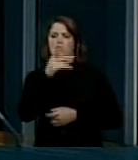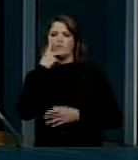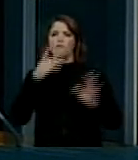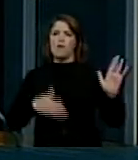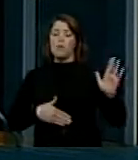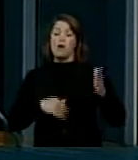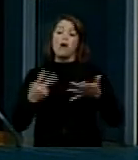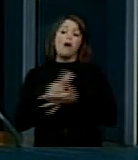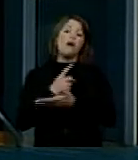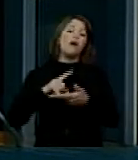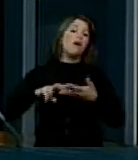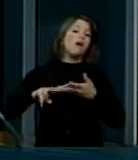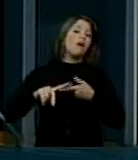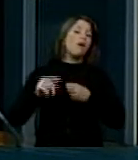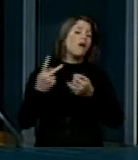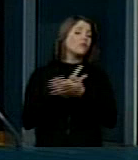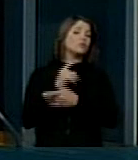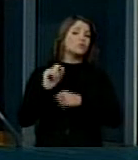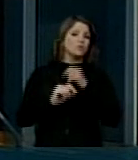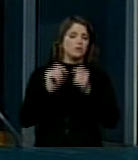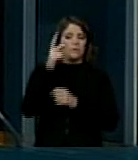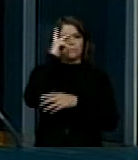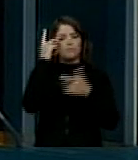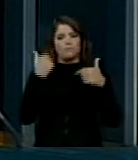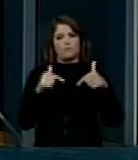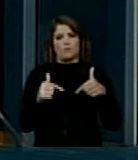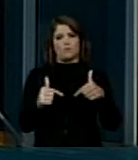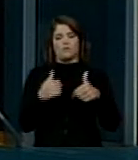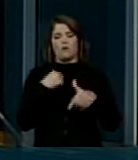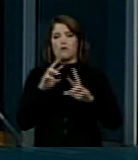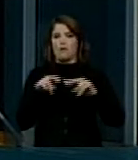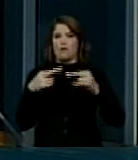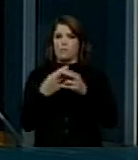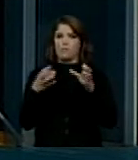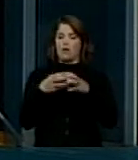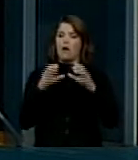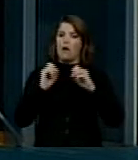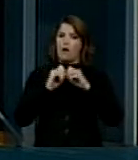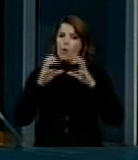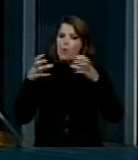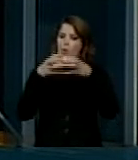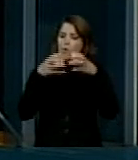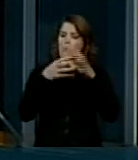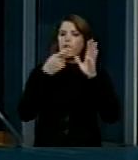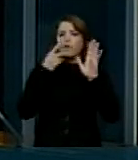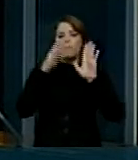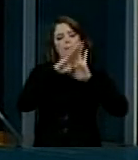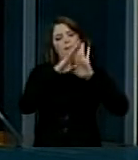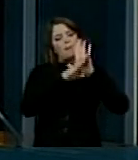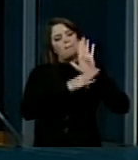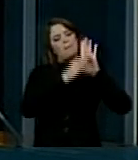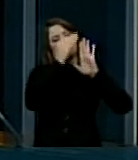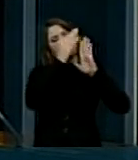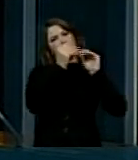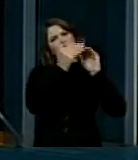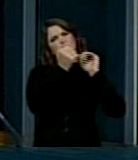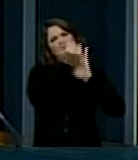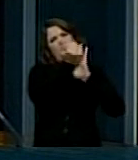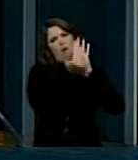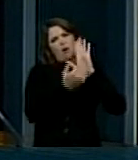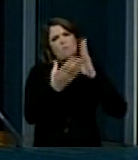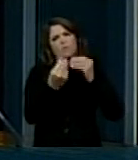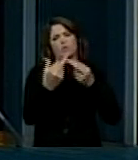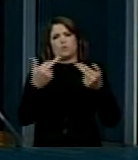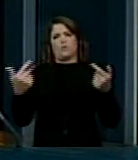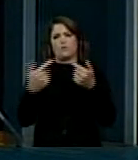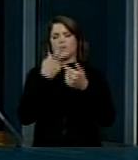foram os seguintes: os trabalhadores reunidos em assembleia apresentaram uma pauta de reivindicação que